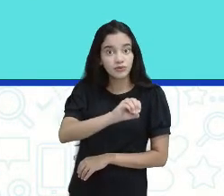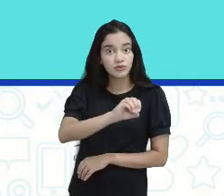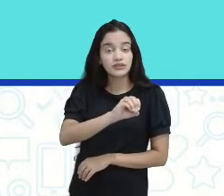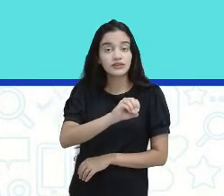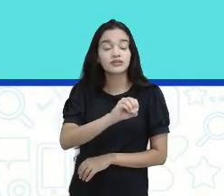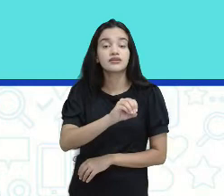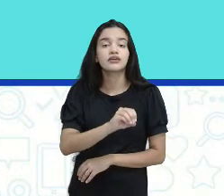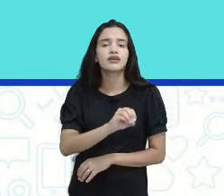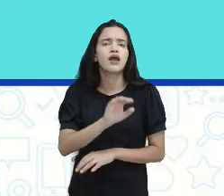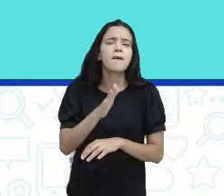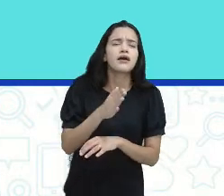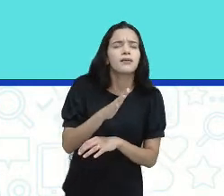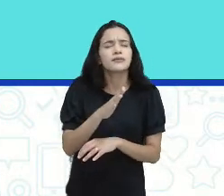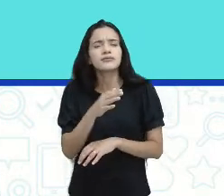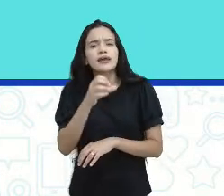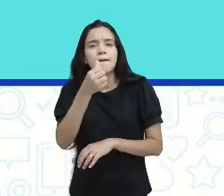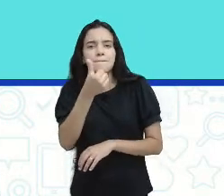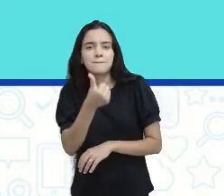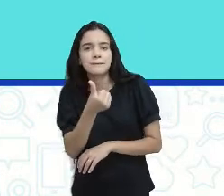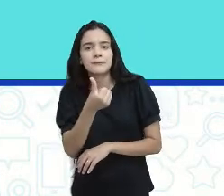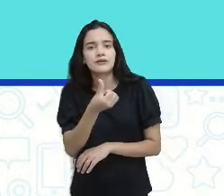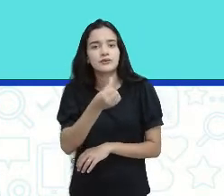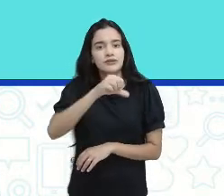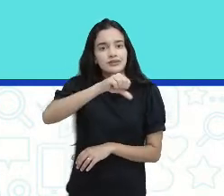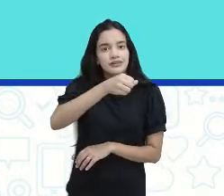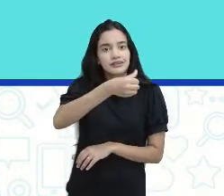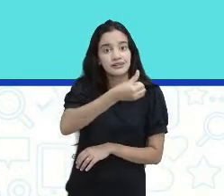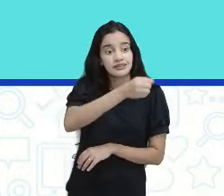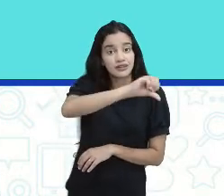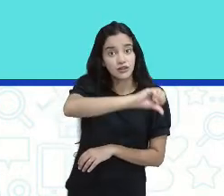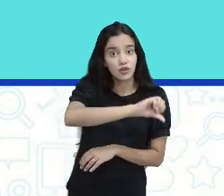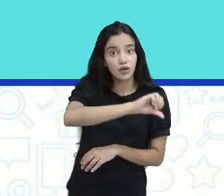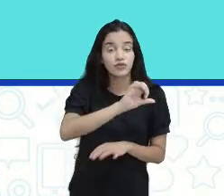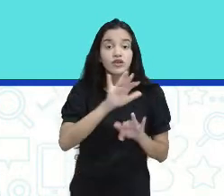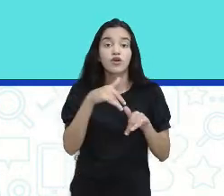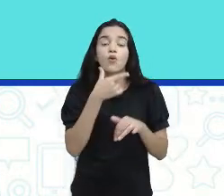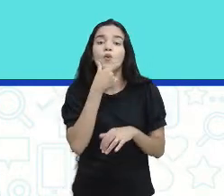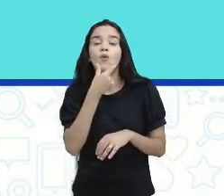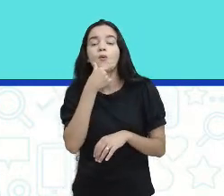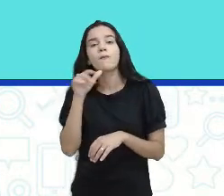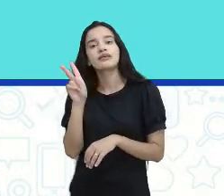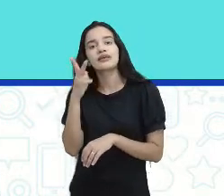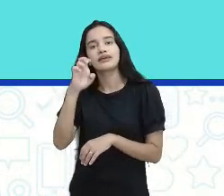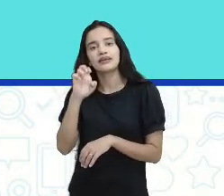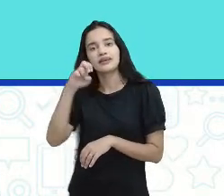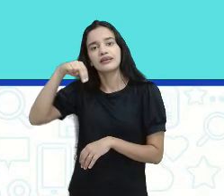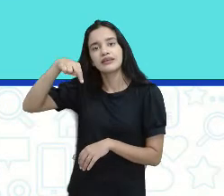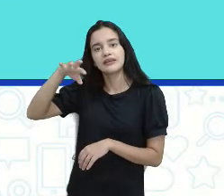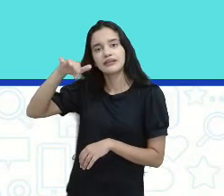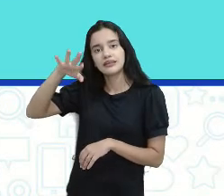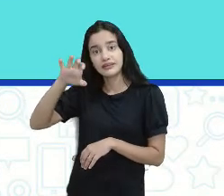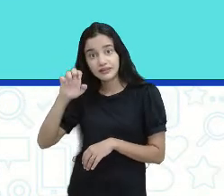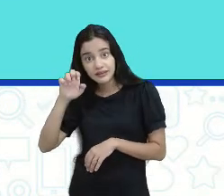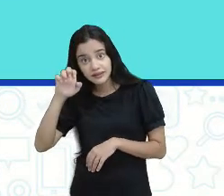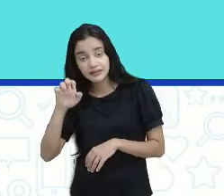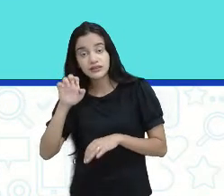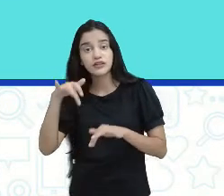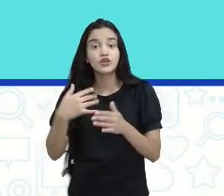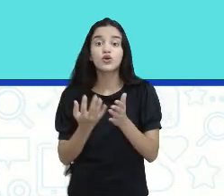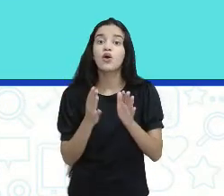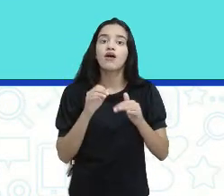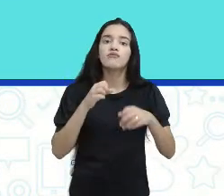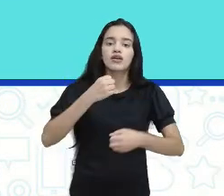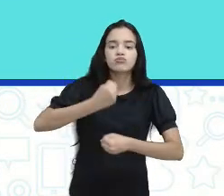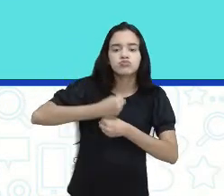e aí só em 1969, um cara chamado Henrique Corcuera construiu aí a